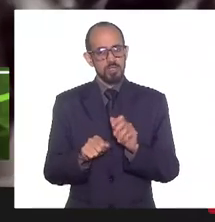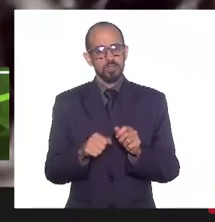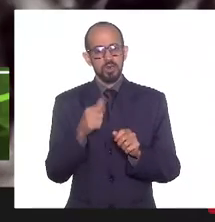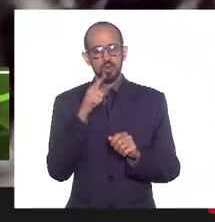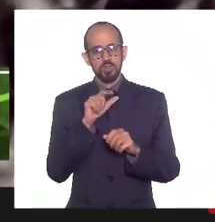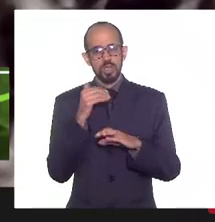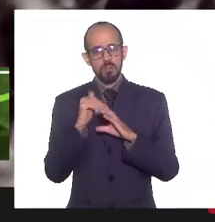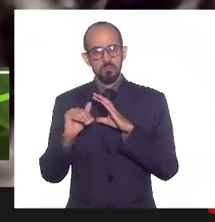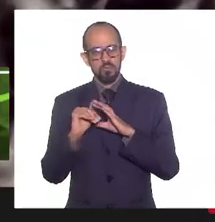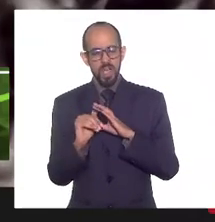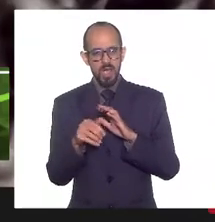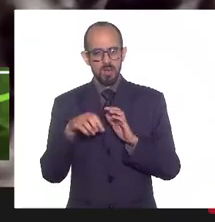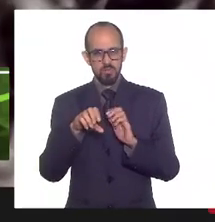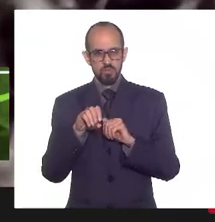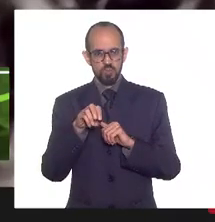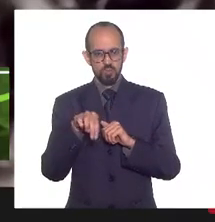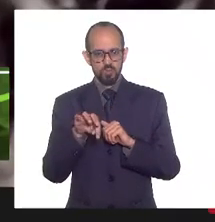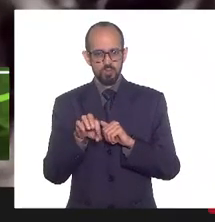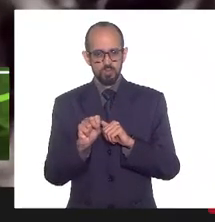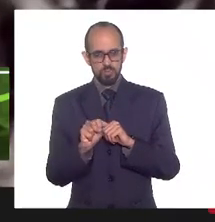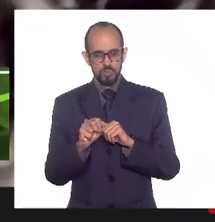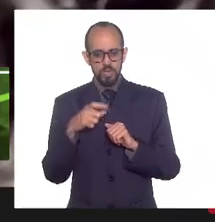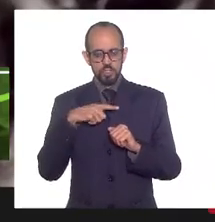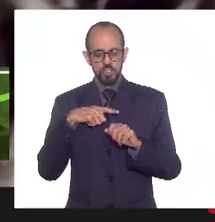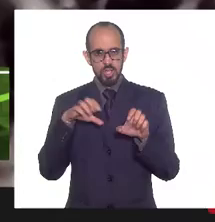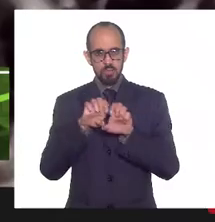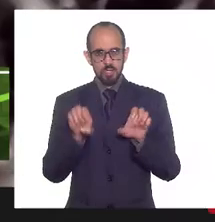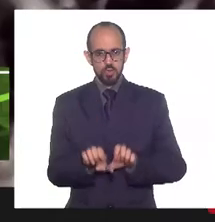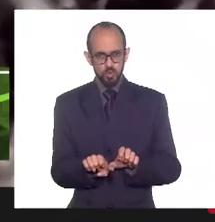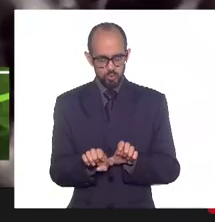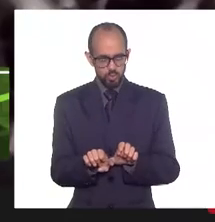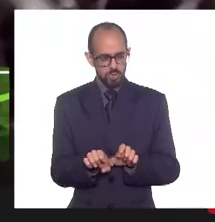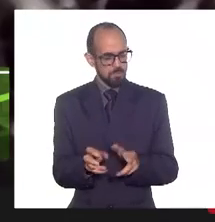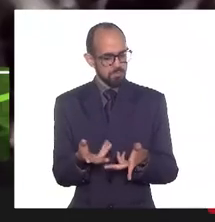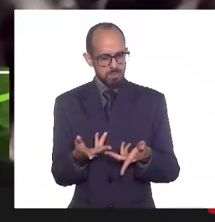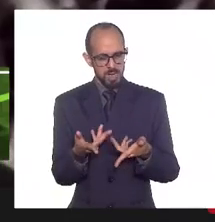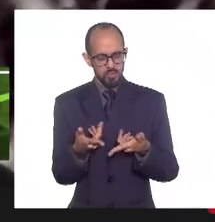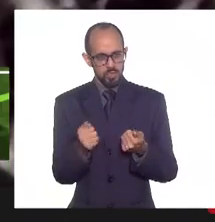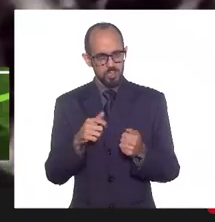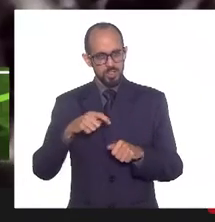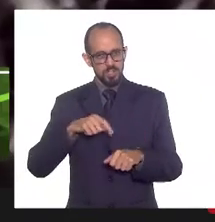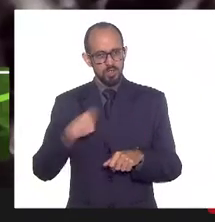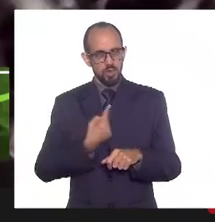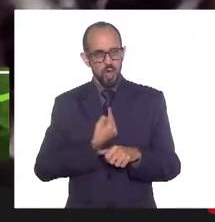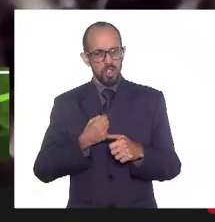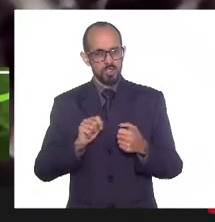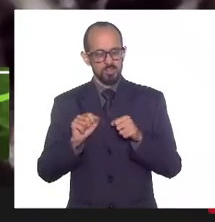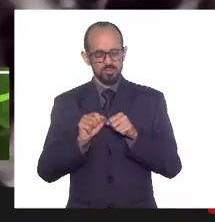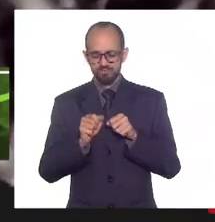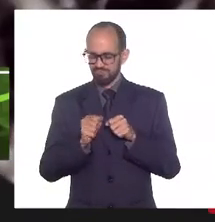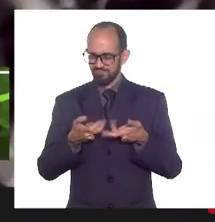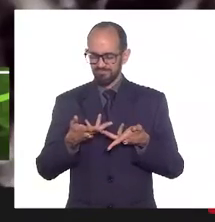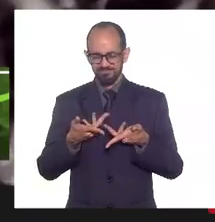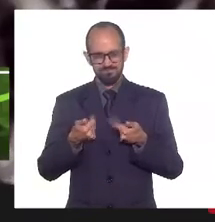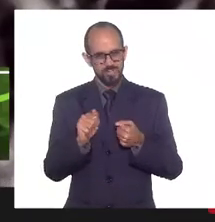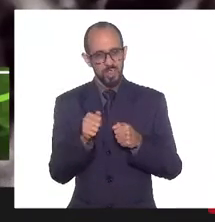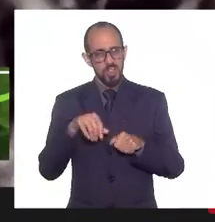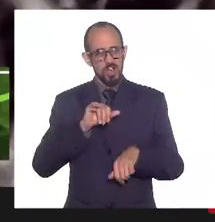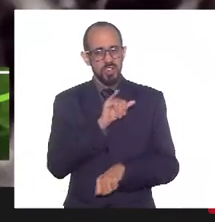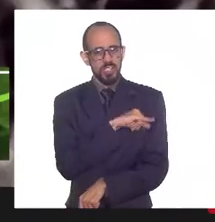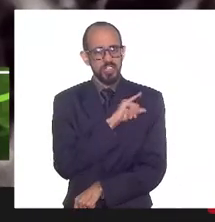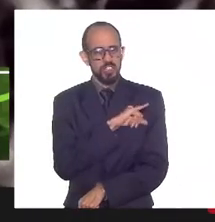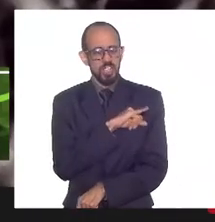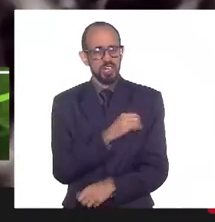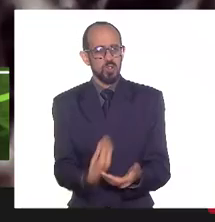ou seja nós temos uma estrutura de cultura extraordinária nós somos pródigos o Brasil no estado do Rio de Janeiro produz